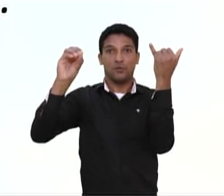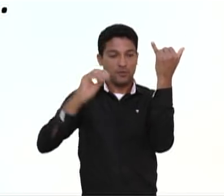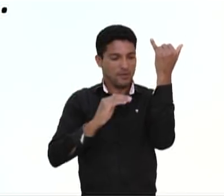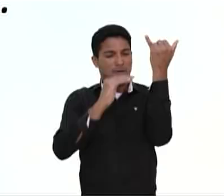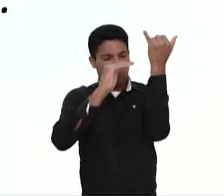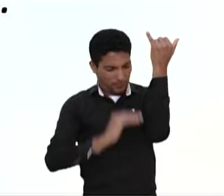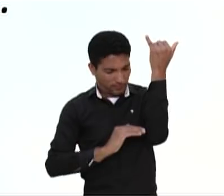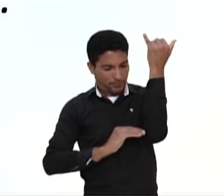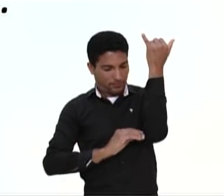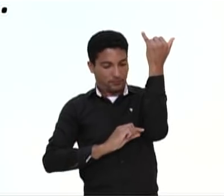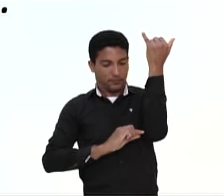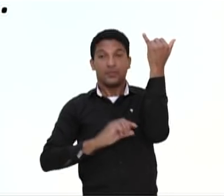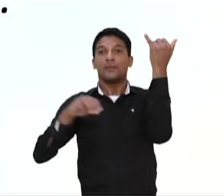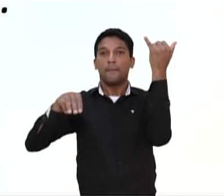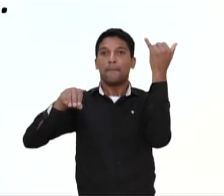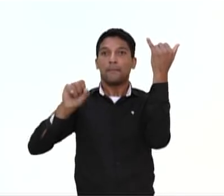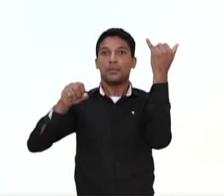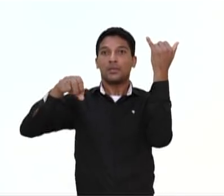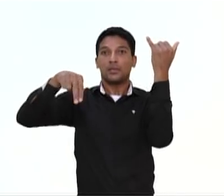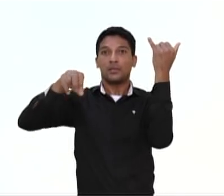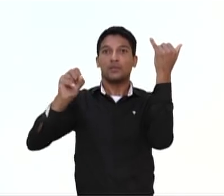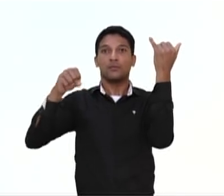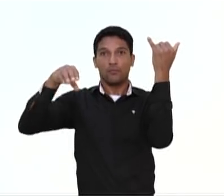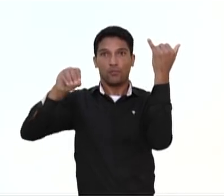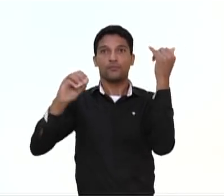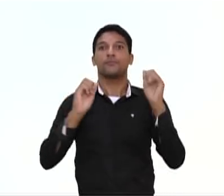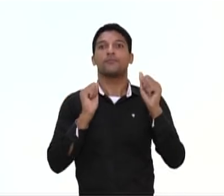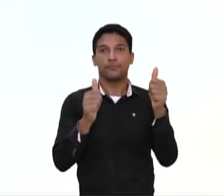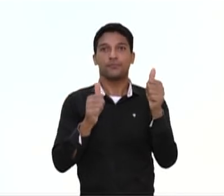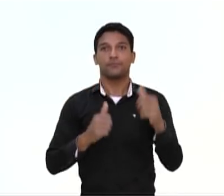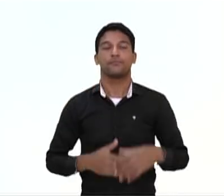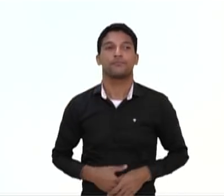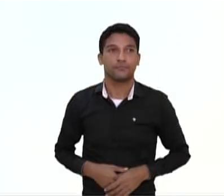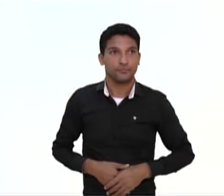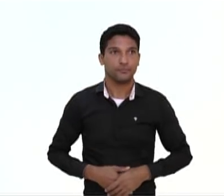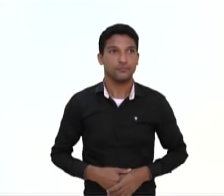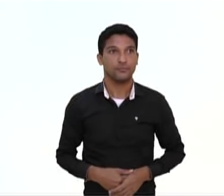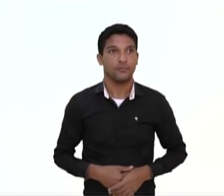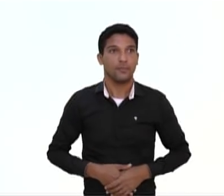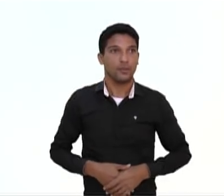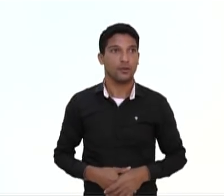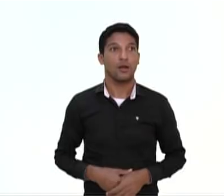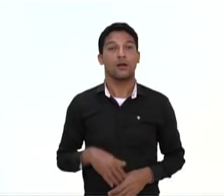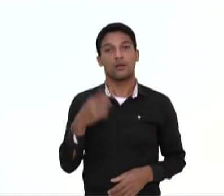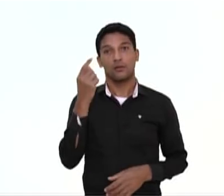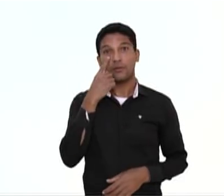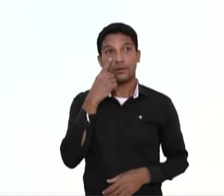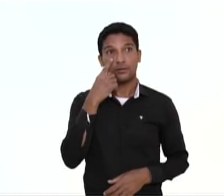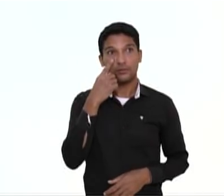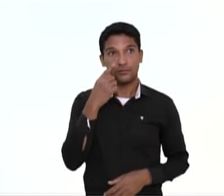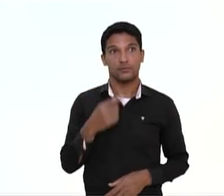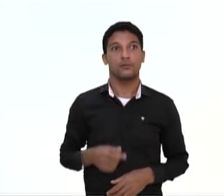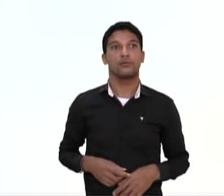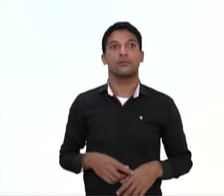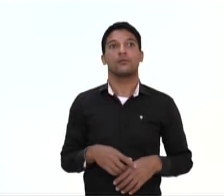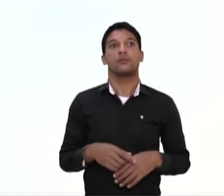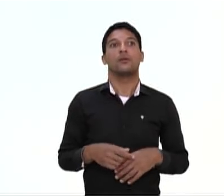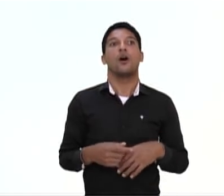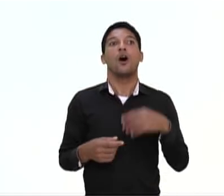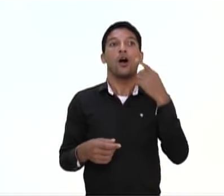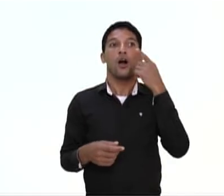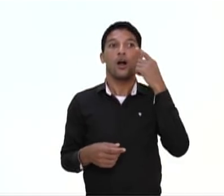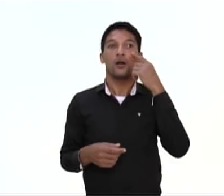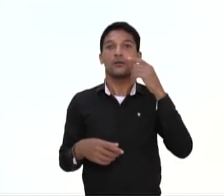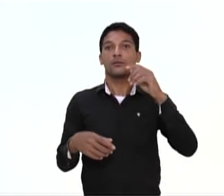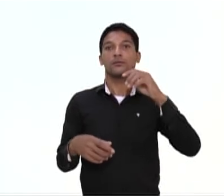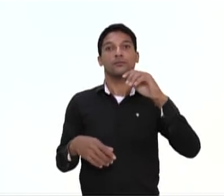aí das nossas próximas aulas. O que eu uso? Ó? Dada a função quadrática f, cuja lei é f